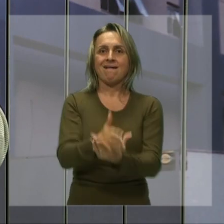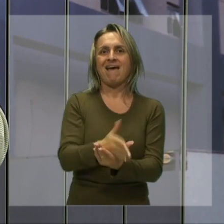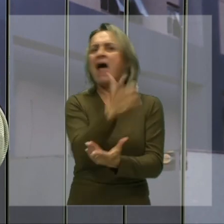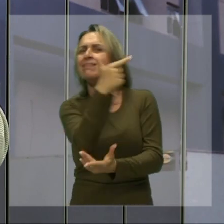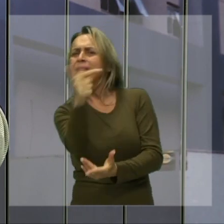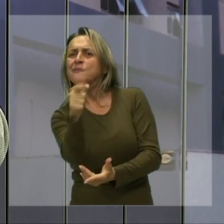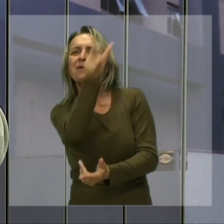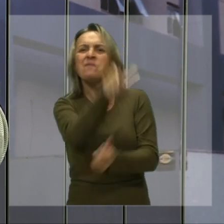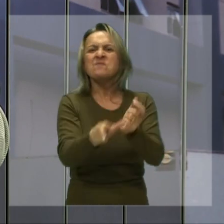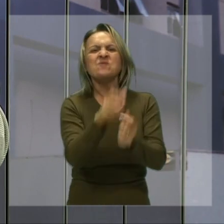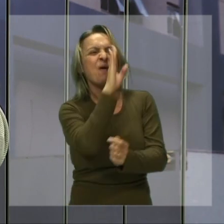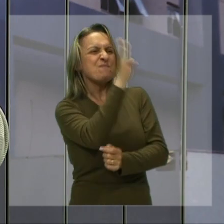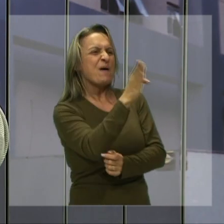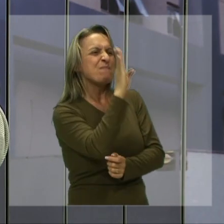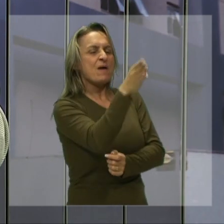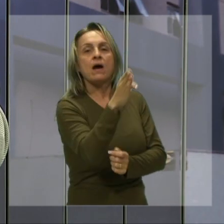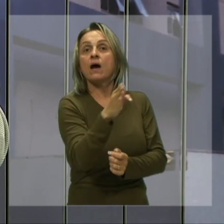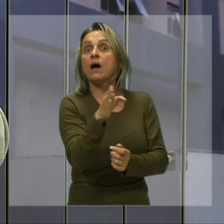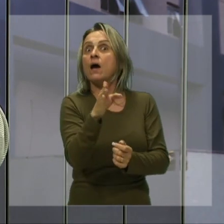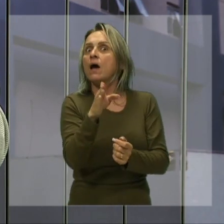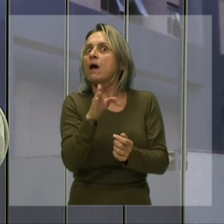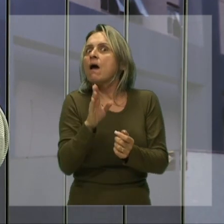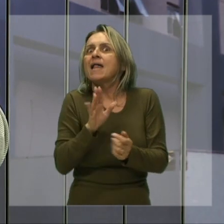indicada na prefeitura, por opção,